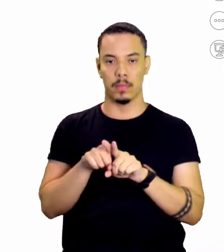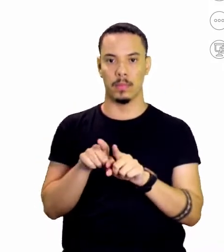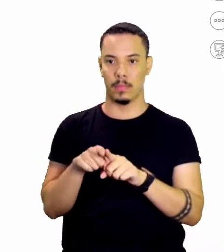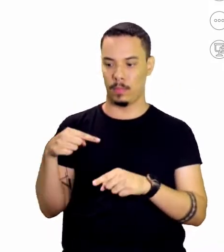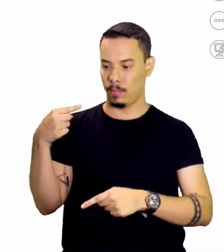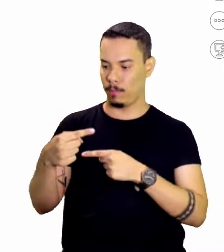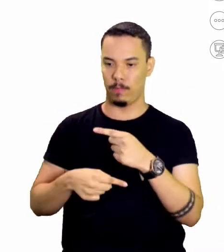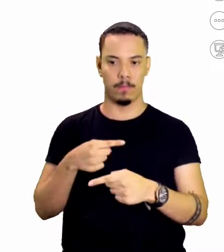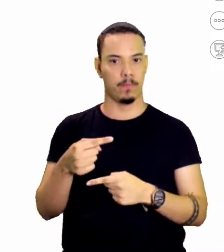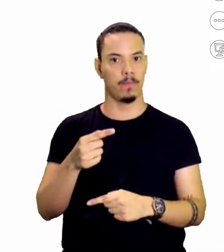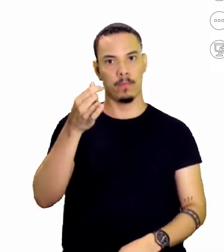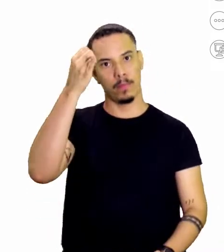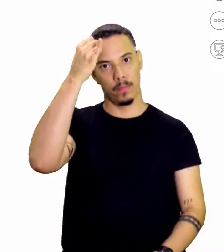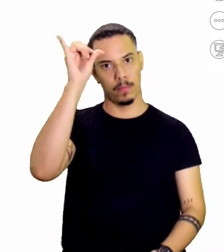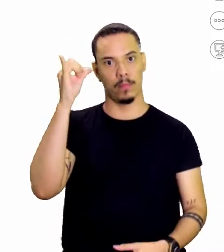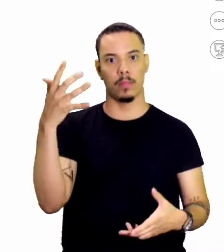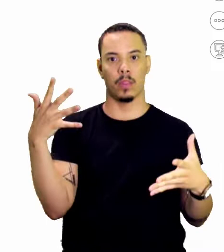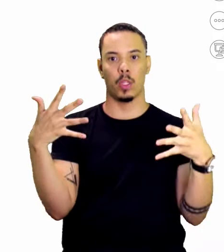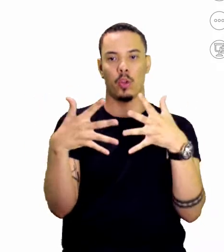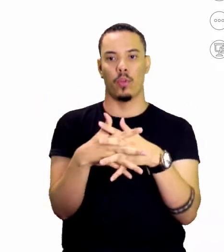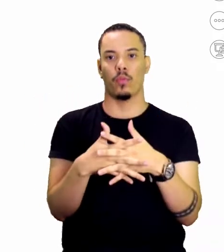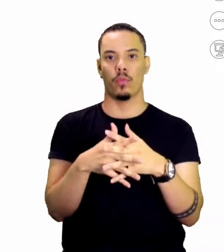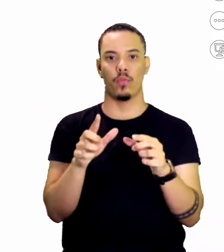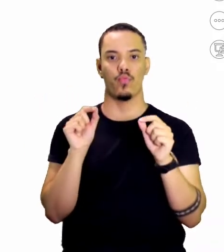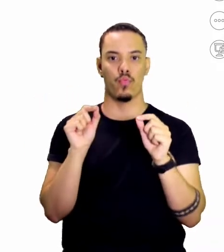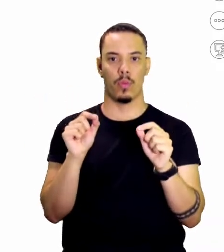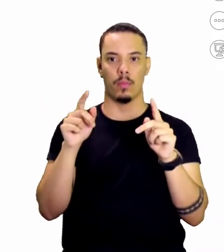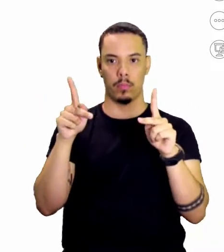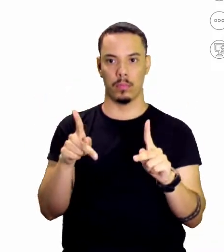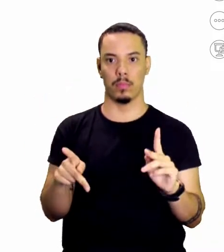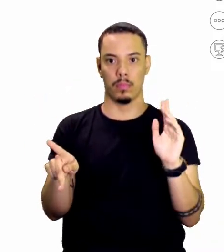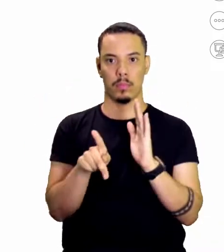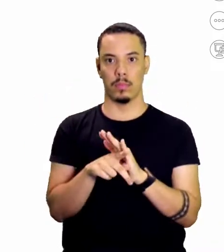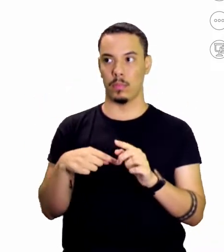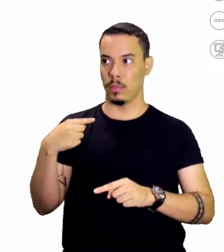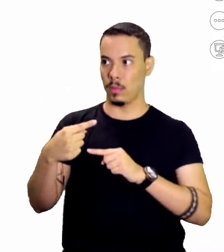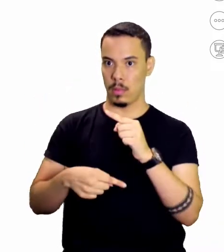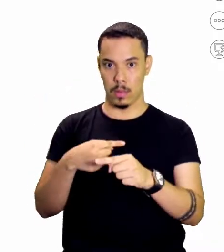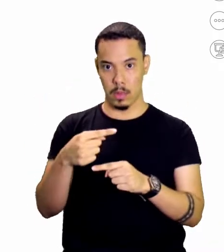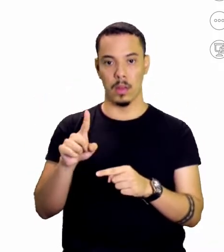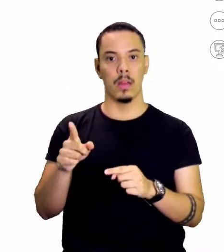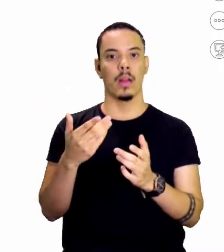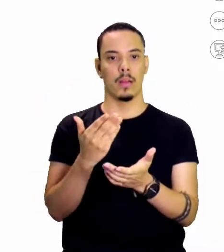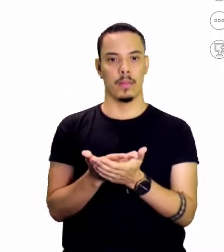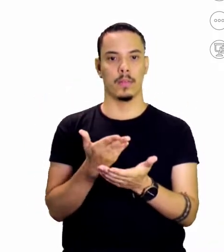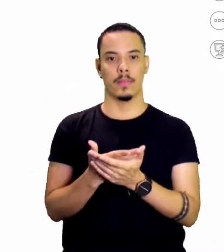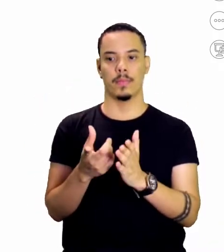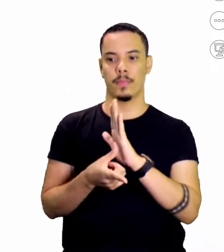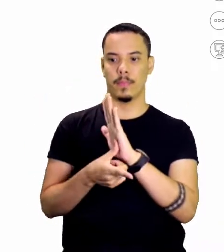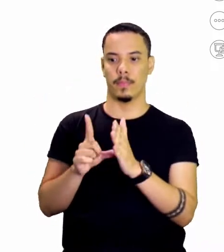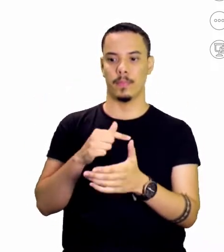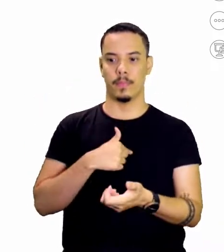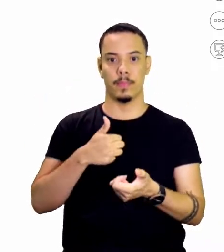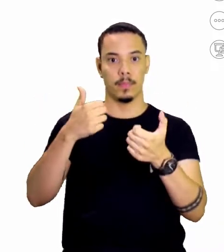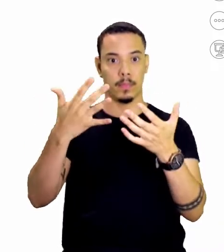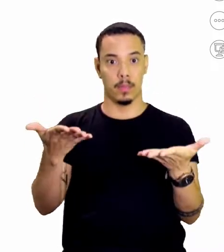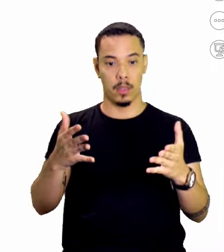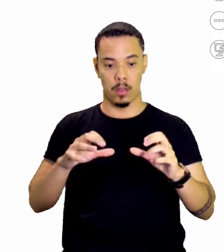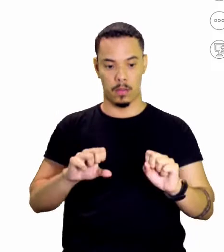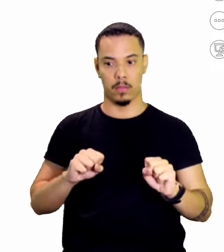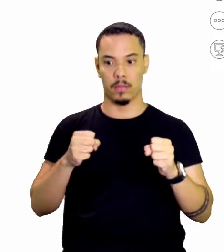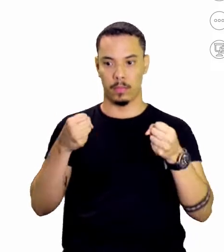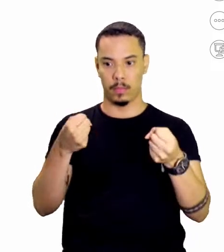trajetória não confundir na 10º posição de um móvel com a distância percorrida nós falamos em solo passada e vamos reforçar